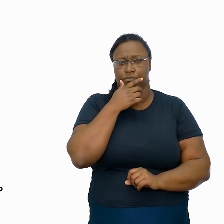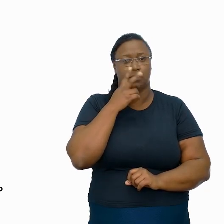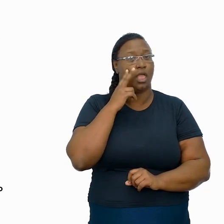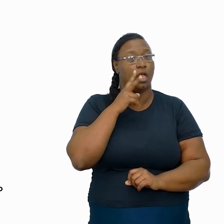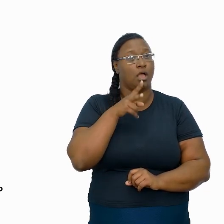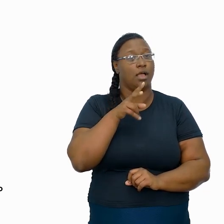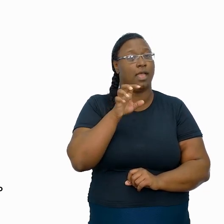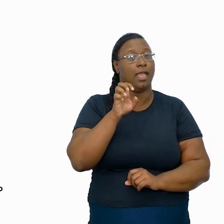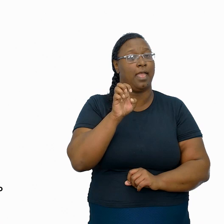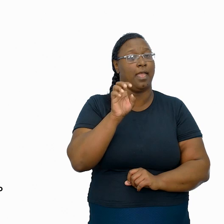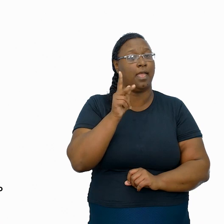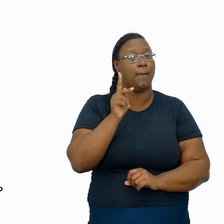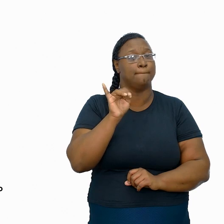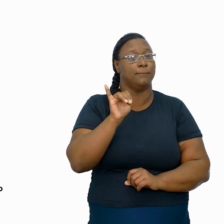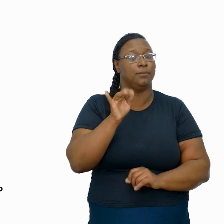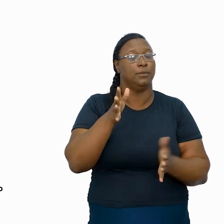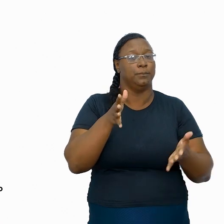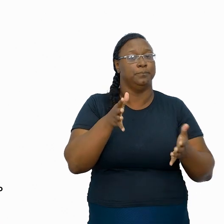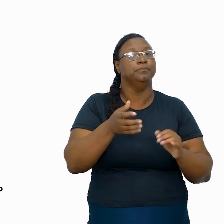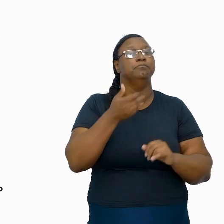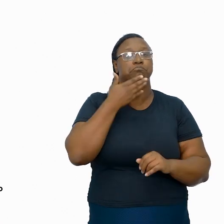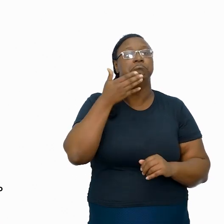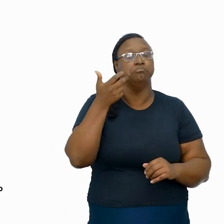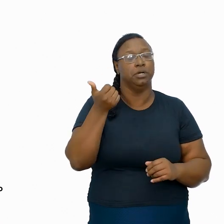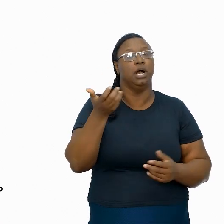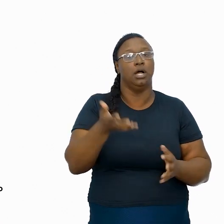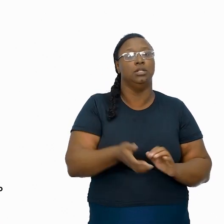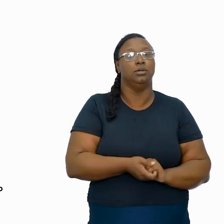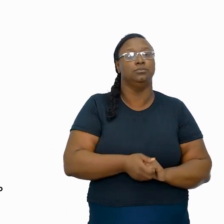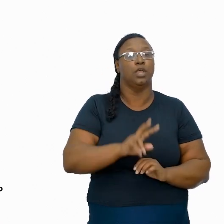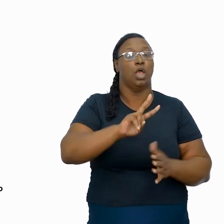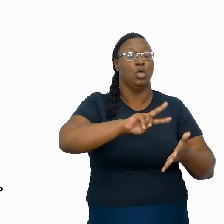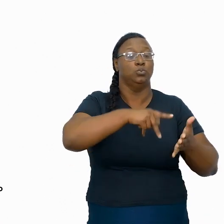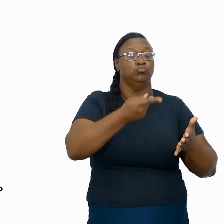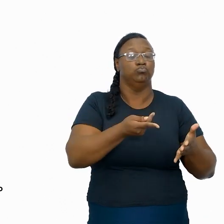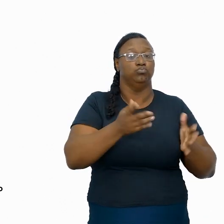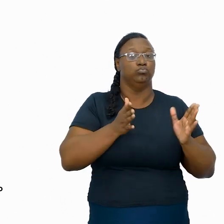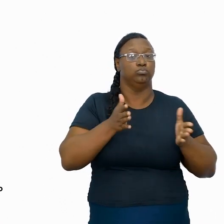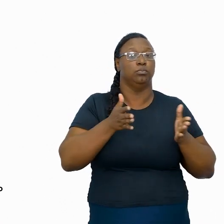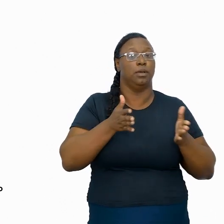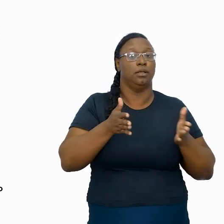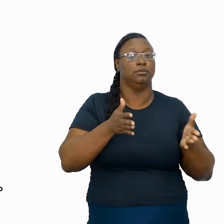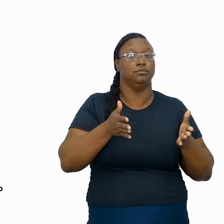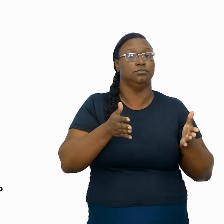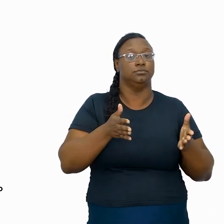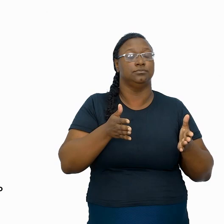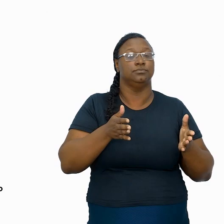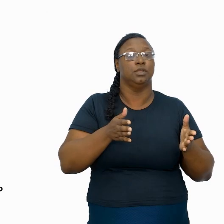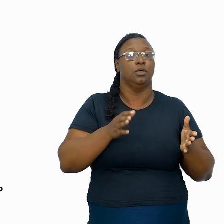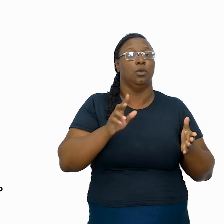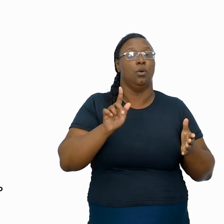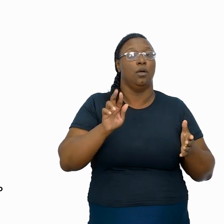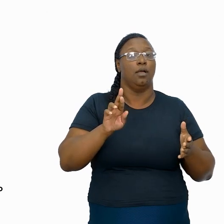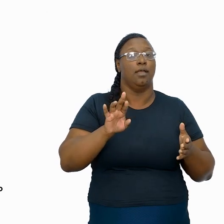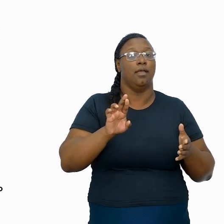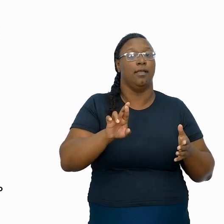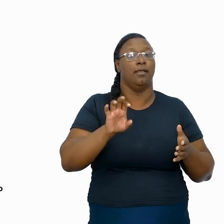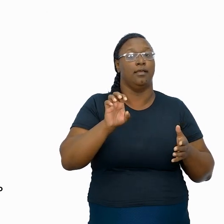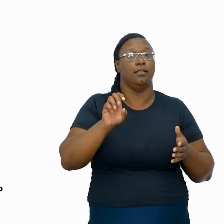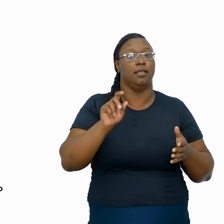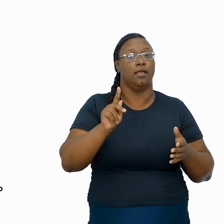da app, né, o dos infográficos. Num segundo momento, o do Greph. E num terceiro momento, se for